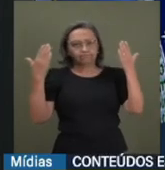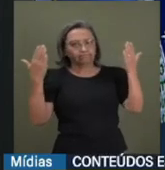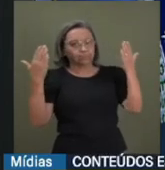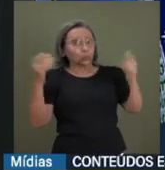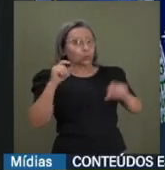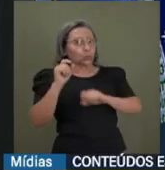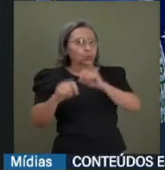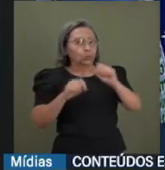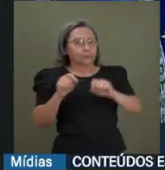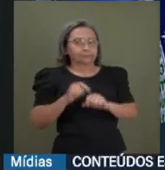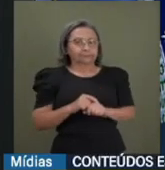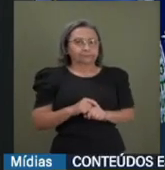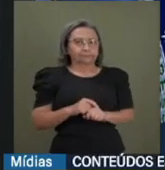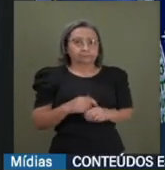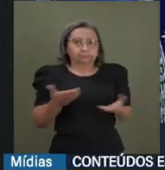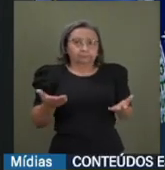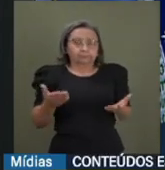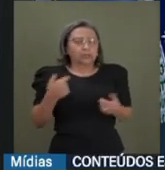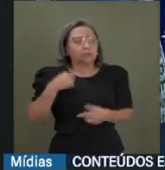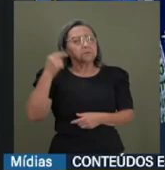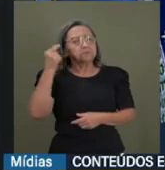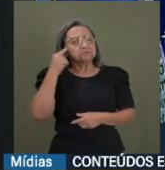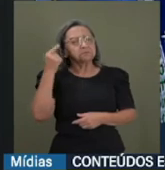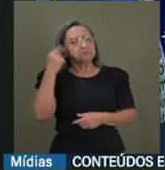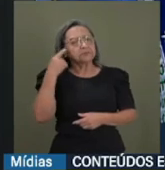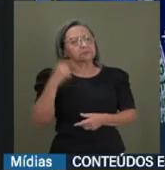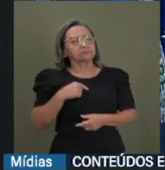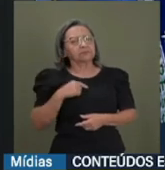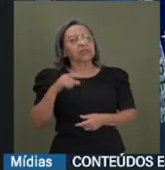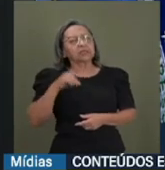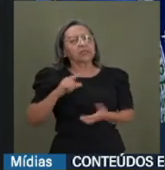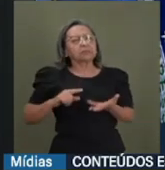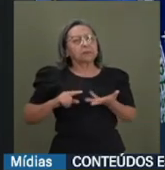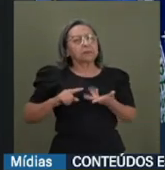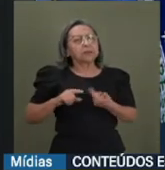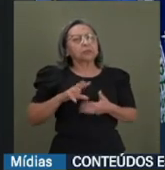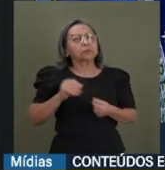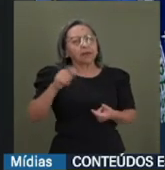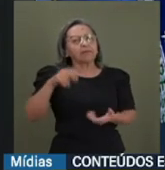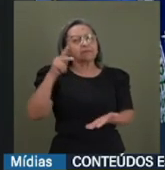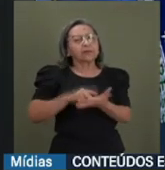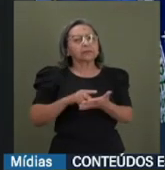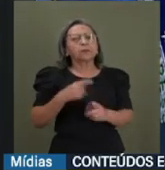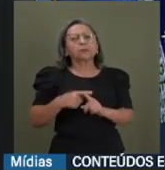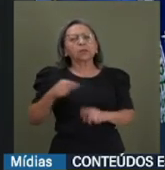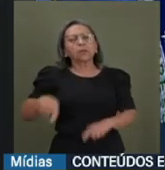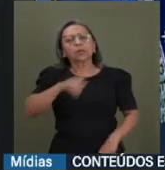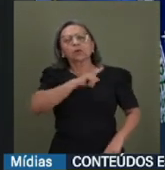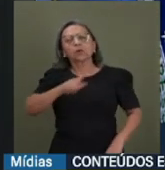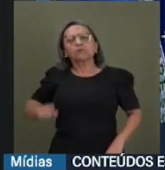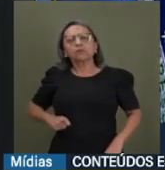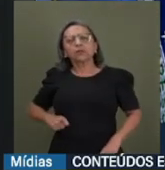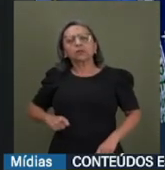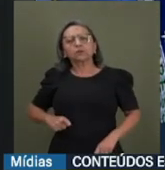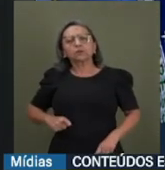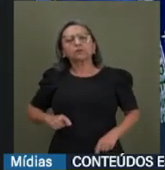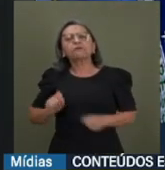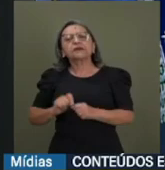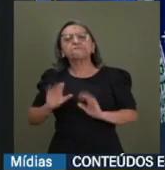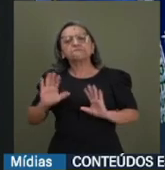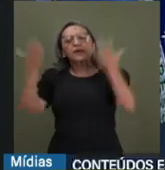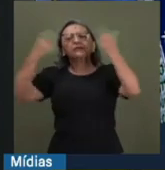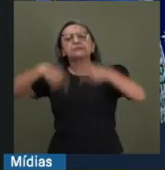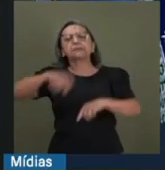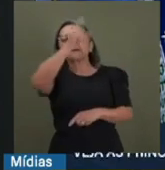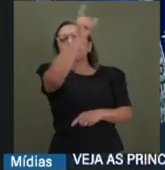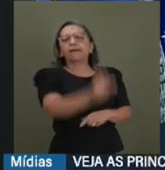Porque fico pensando assim, apesar de tudo isso, que são fatos, por que o governo recebe com festa um sujeito desse? Será